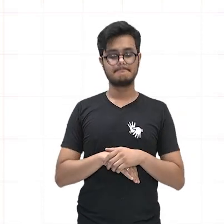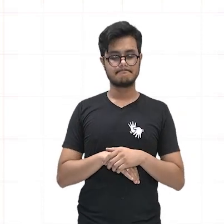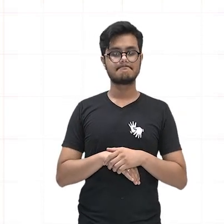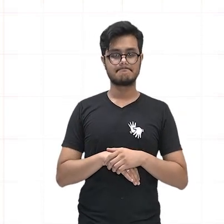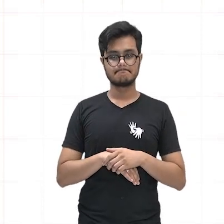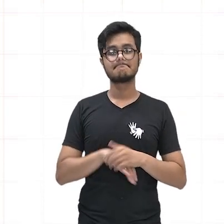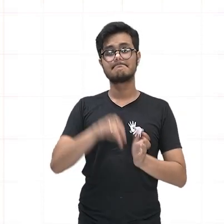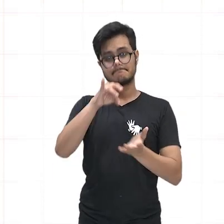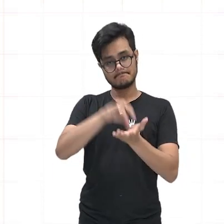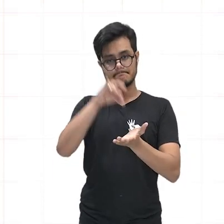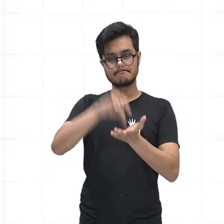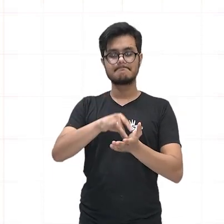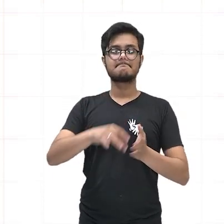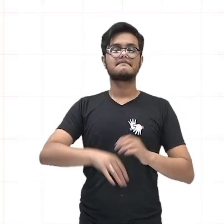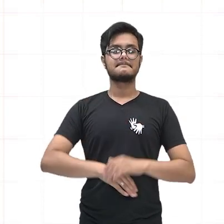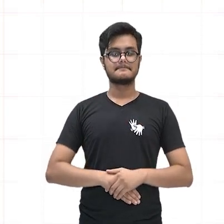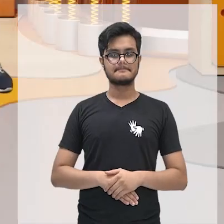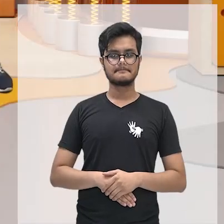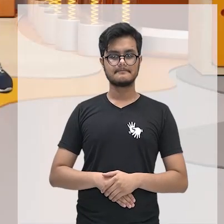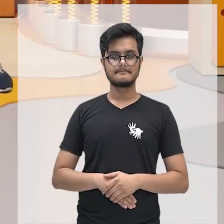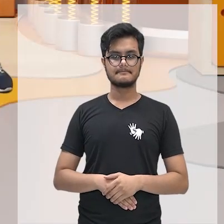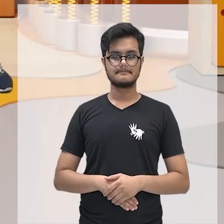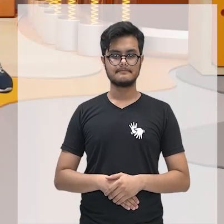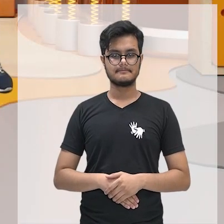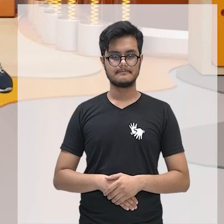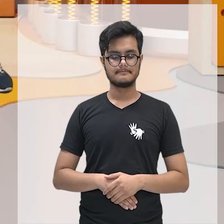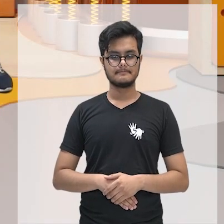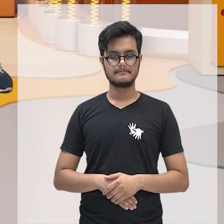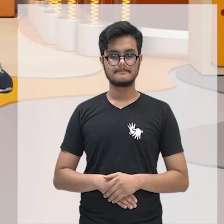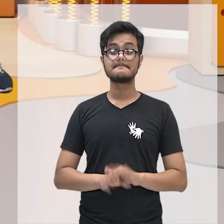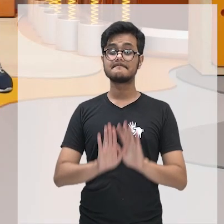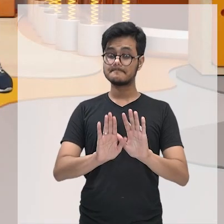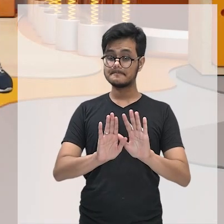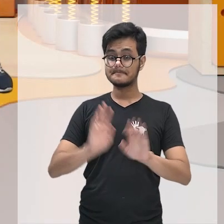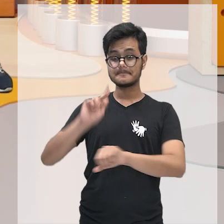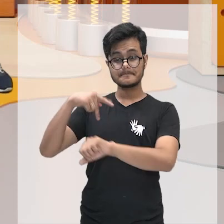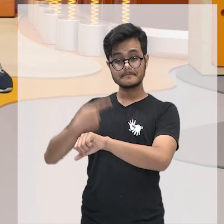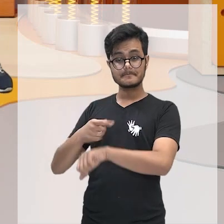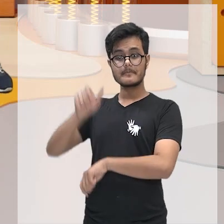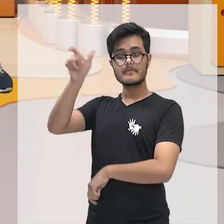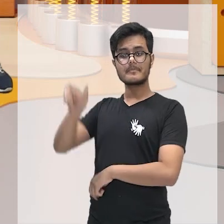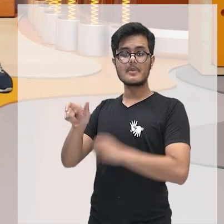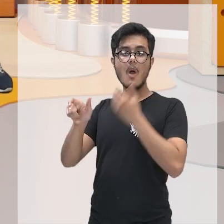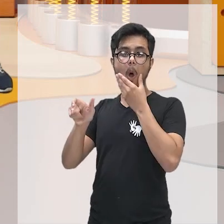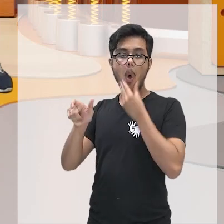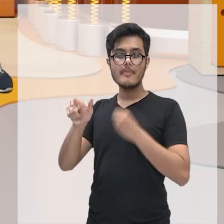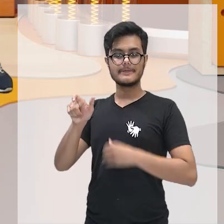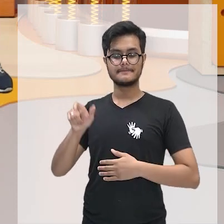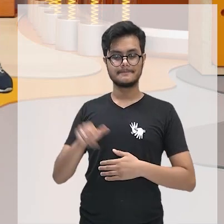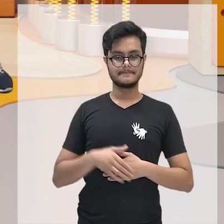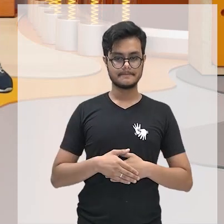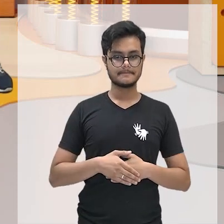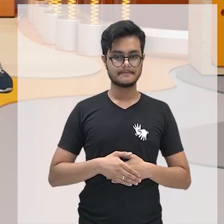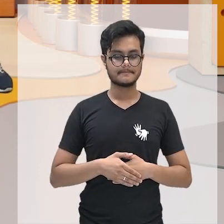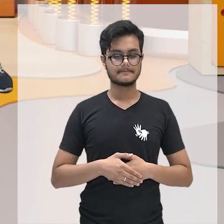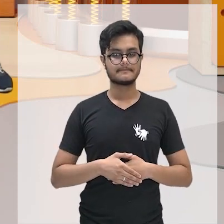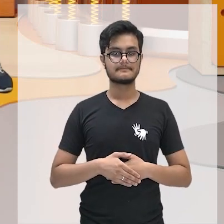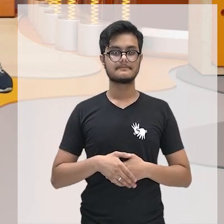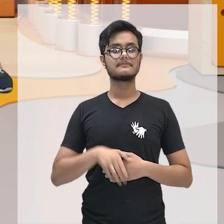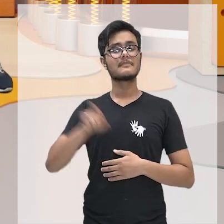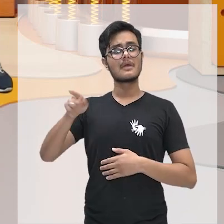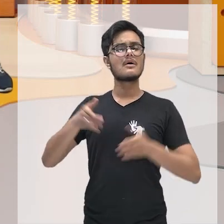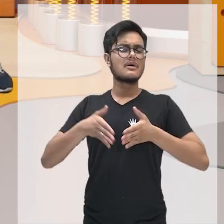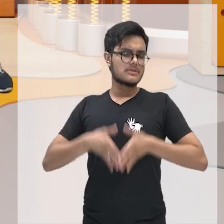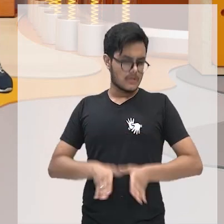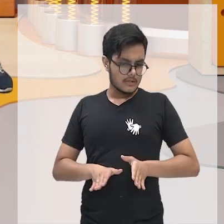de arquitetura e cultura depois nós vamos ter aí ele como eh de origem